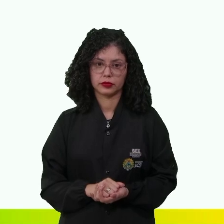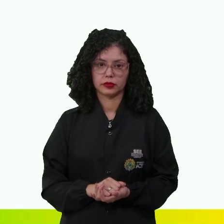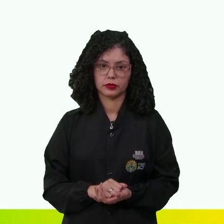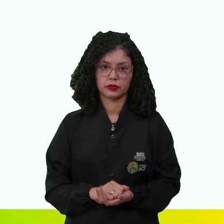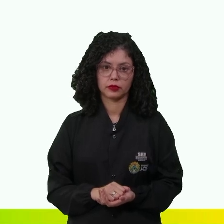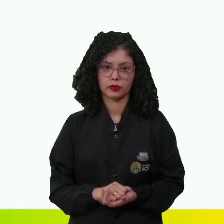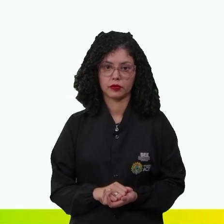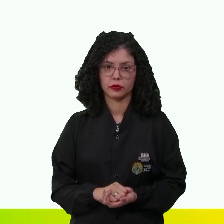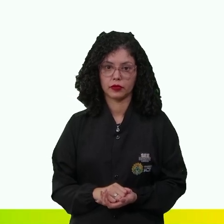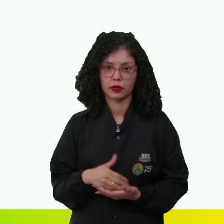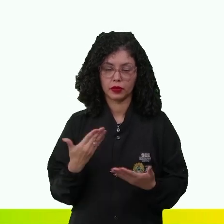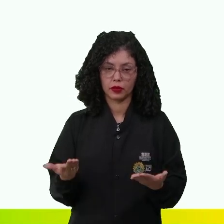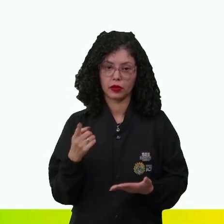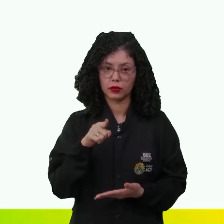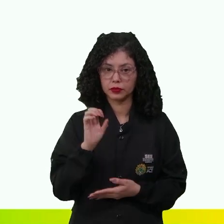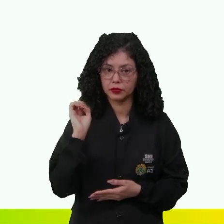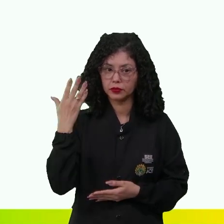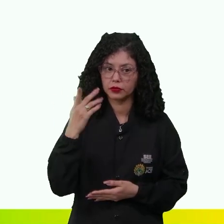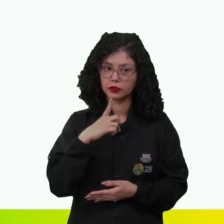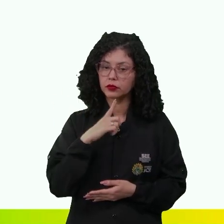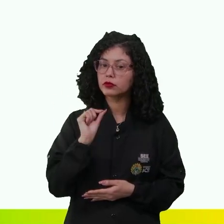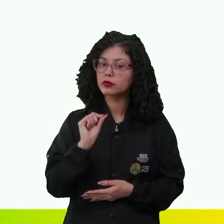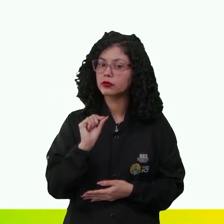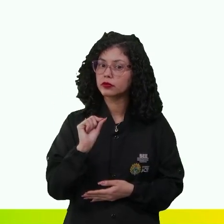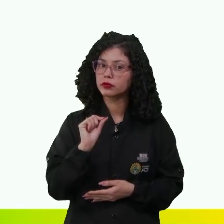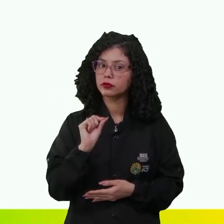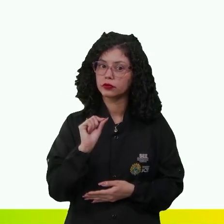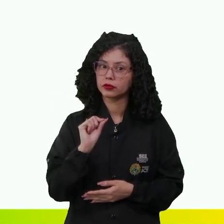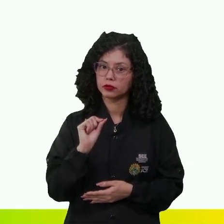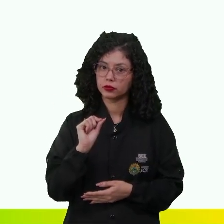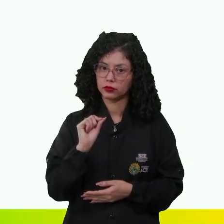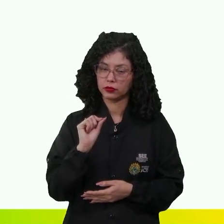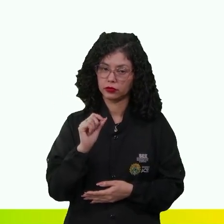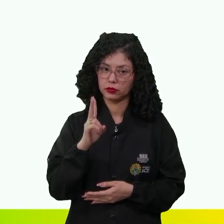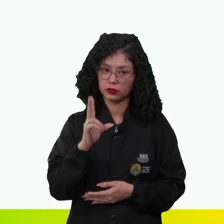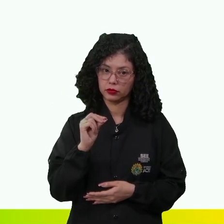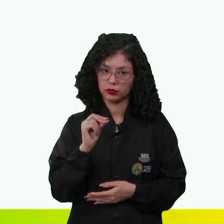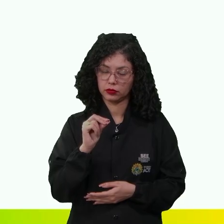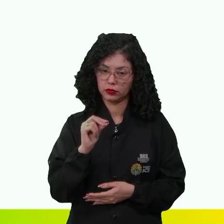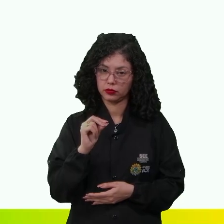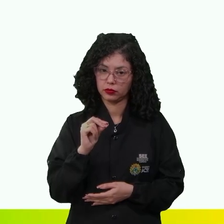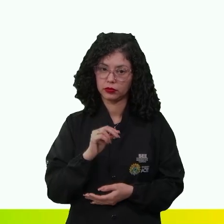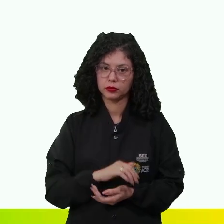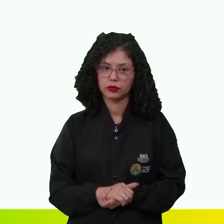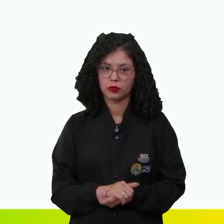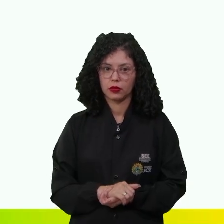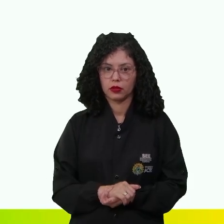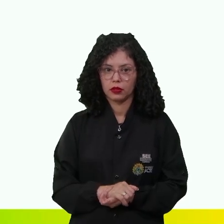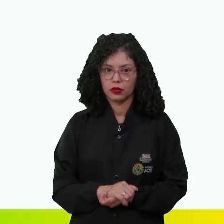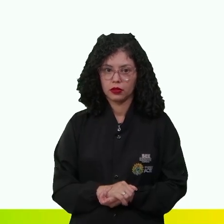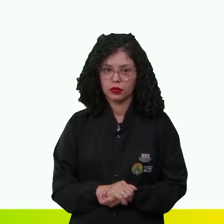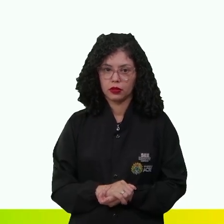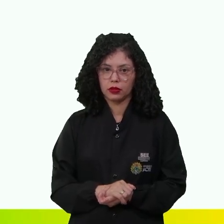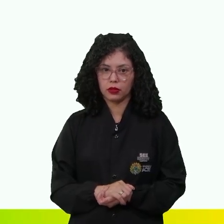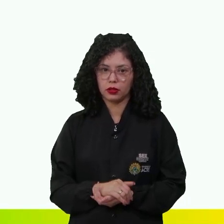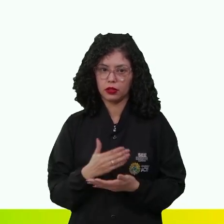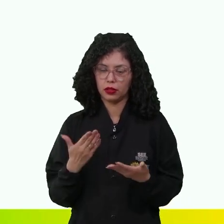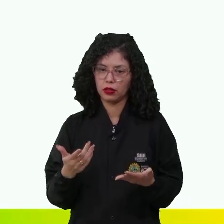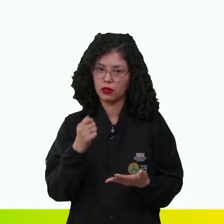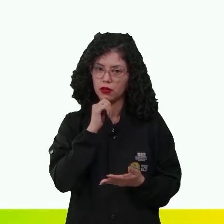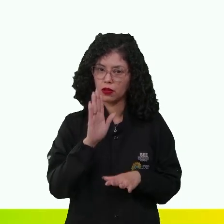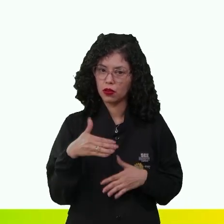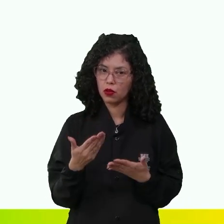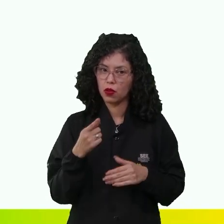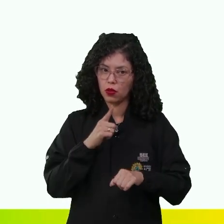450. Nesse caso, ele está andando a 50 km por hora. E qual